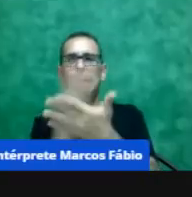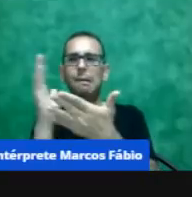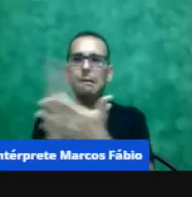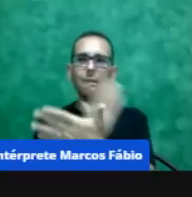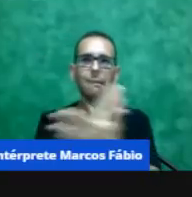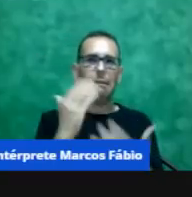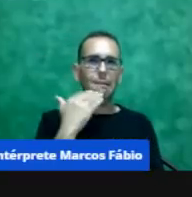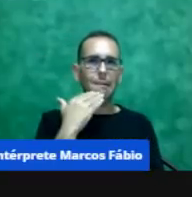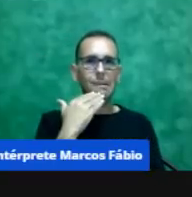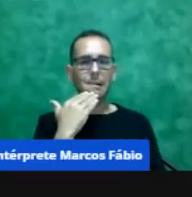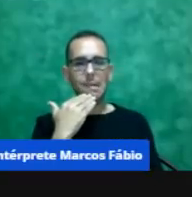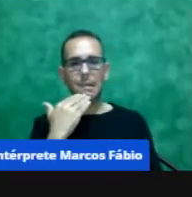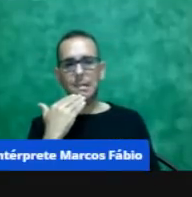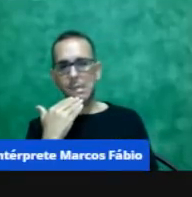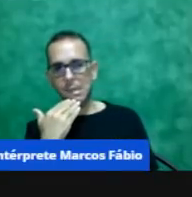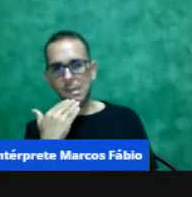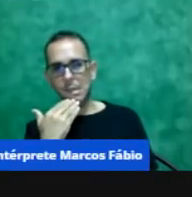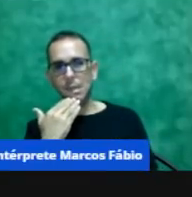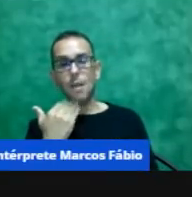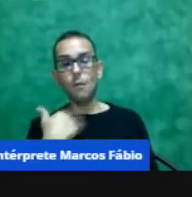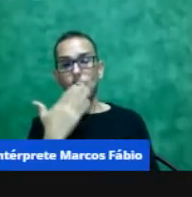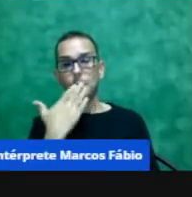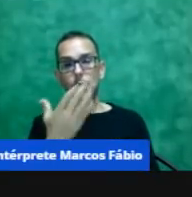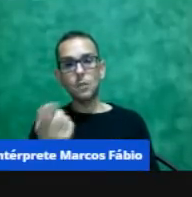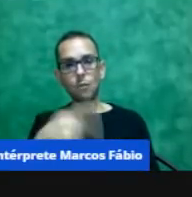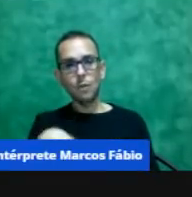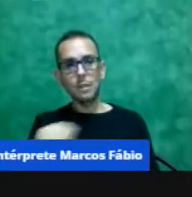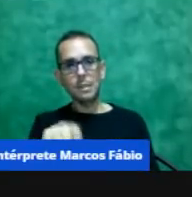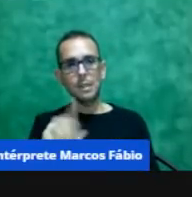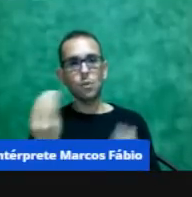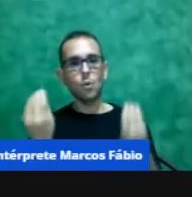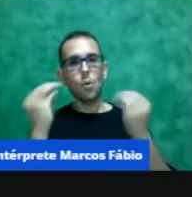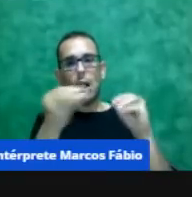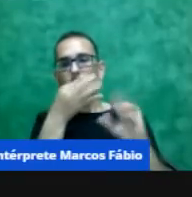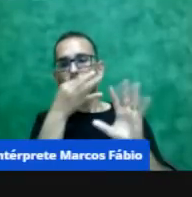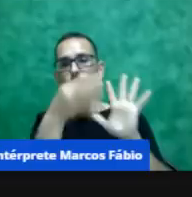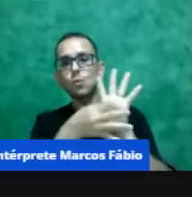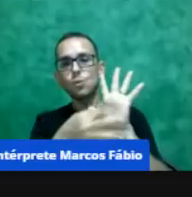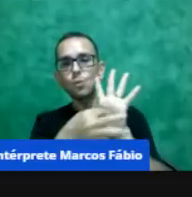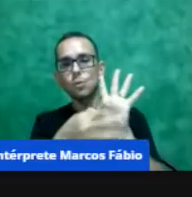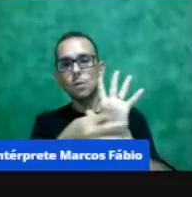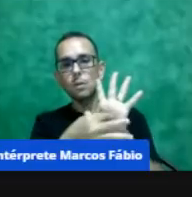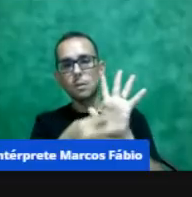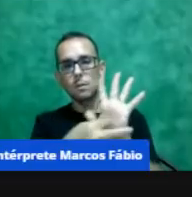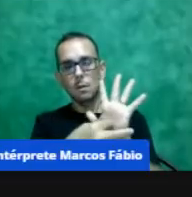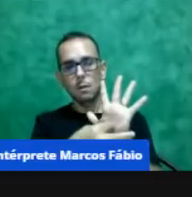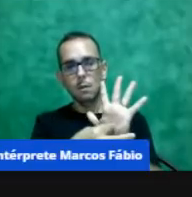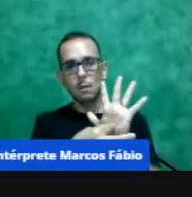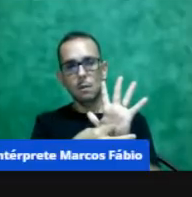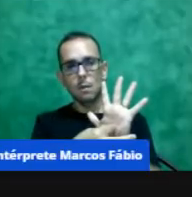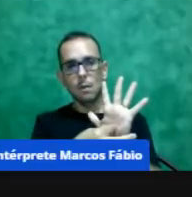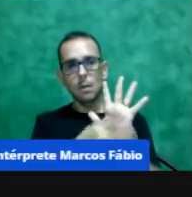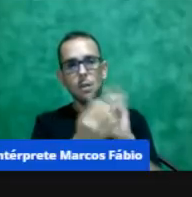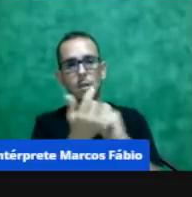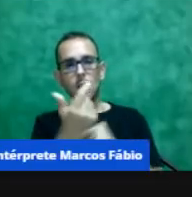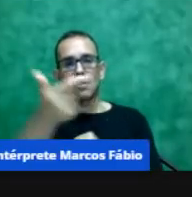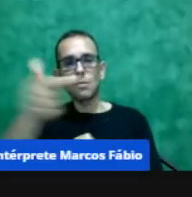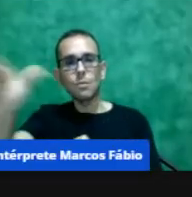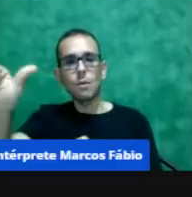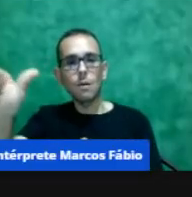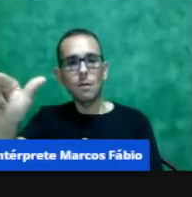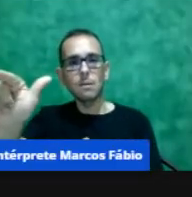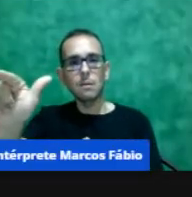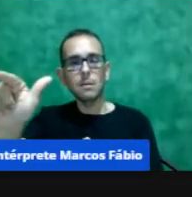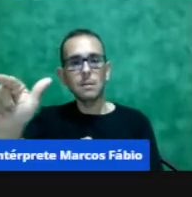Eu vou pedir para vocês colocarem as sugestões das próximas, para